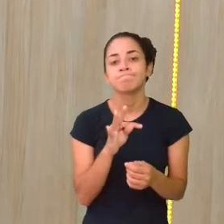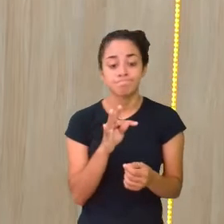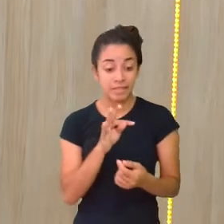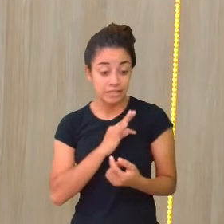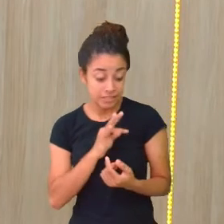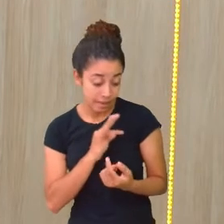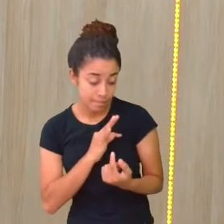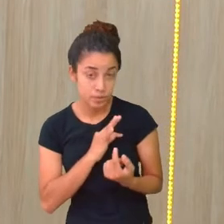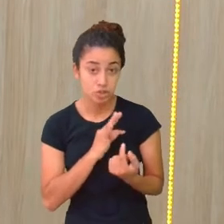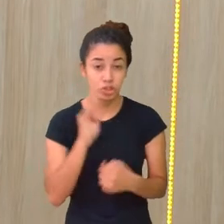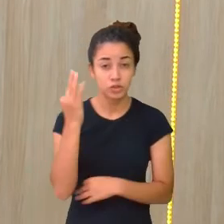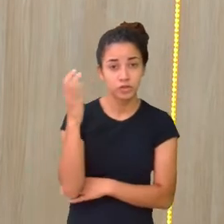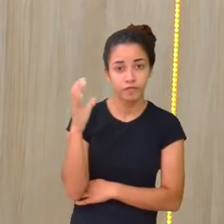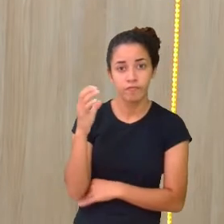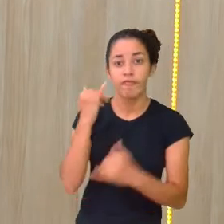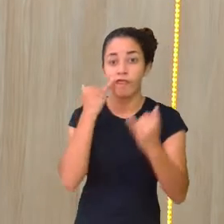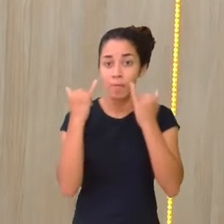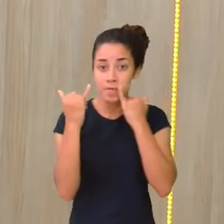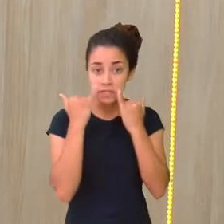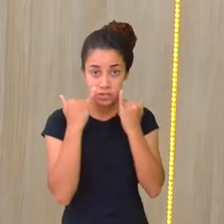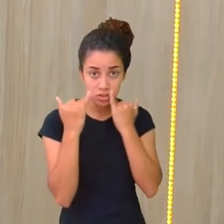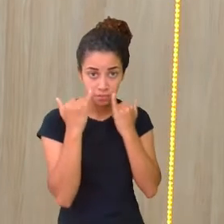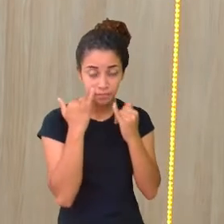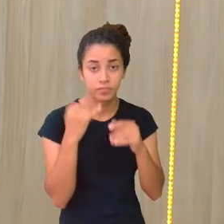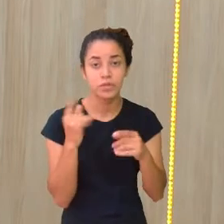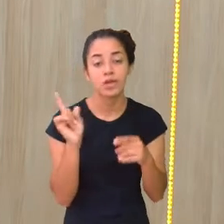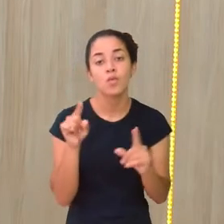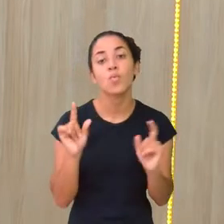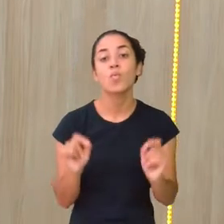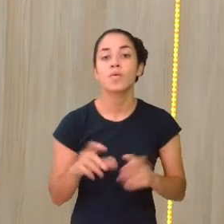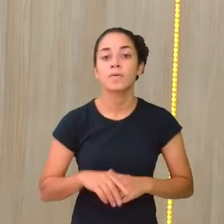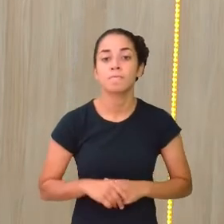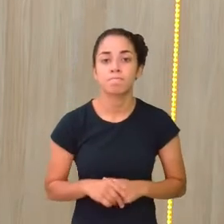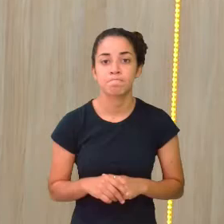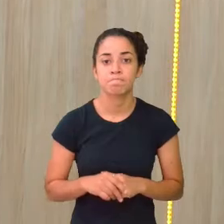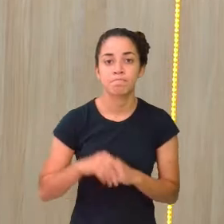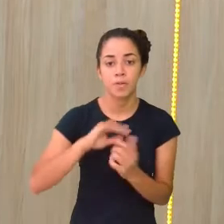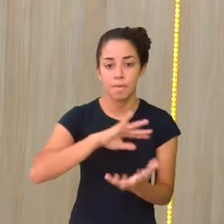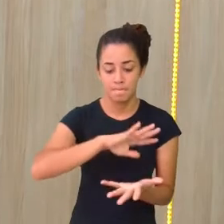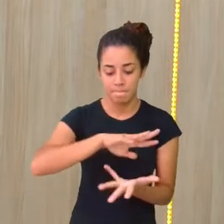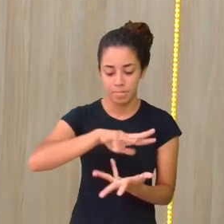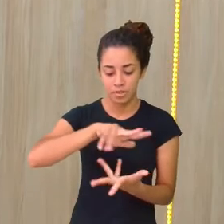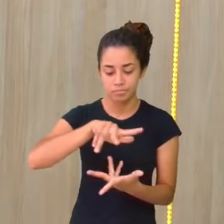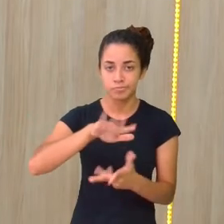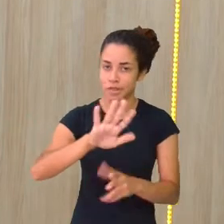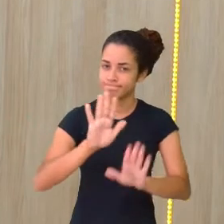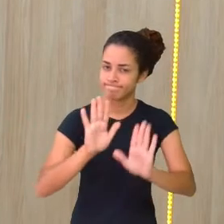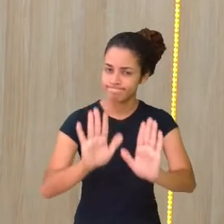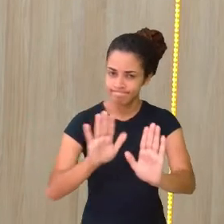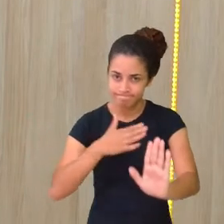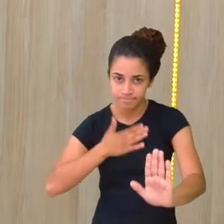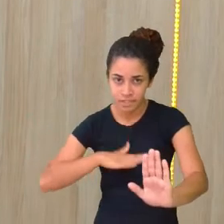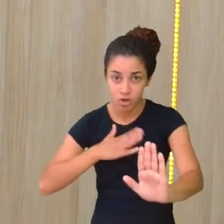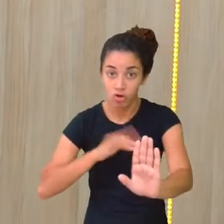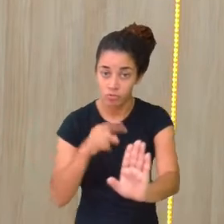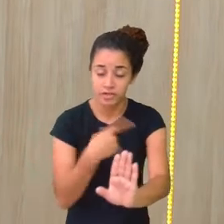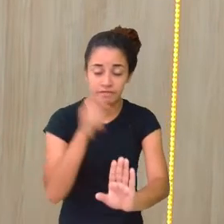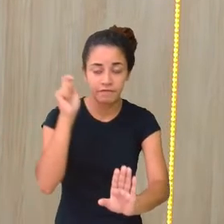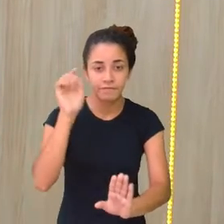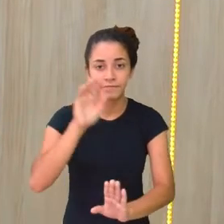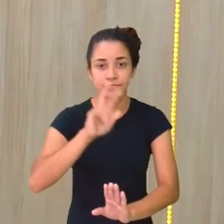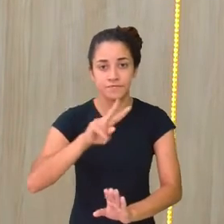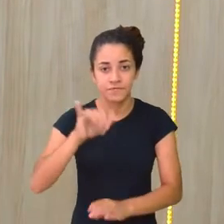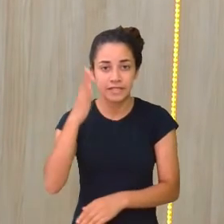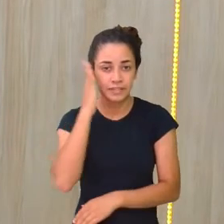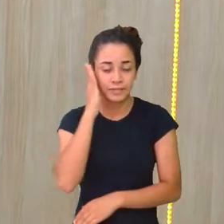técnico, científico, informacional, que é justamente a questão da globalização. Mas vamos devagarzinho entender isso. Beleza,